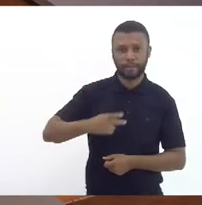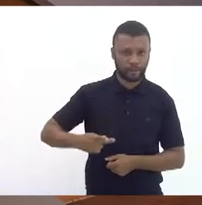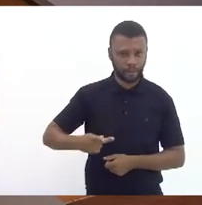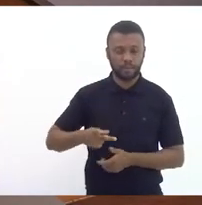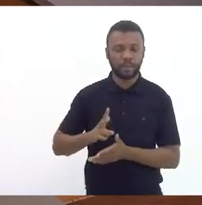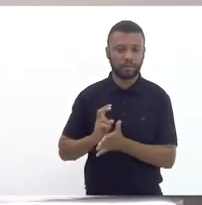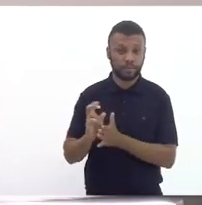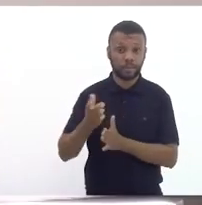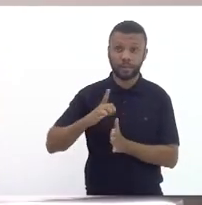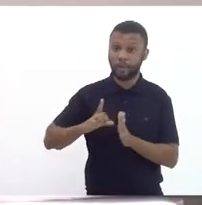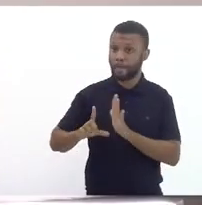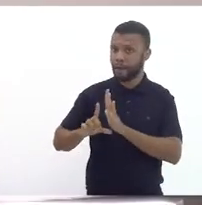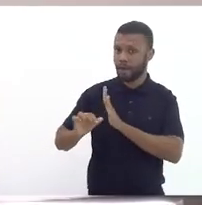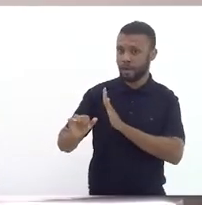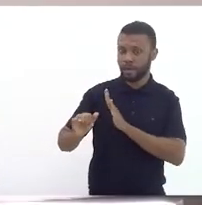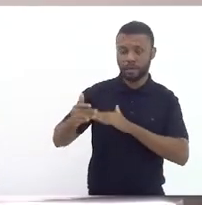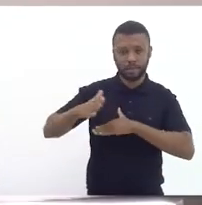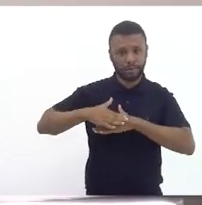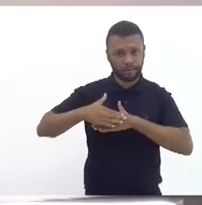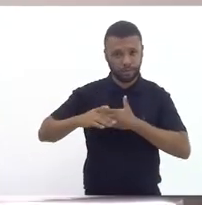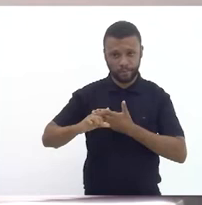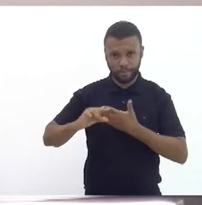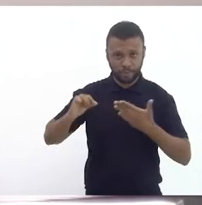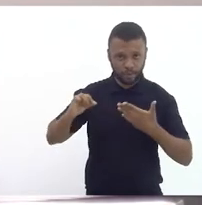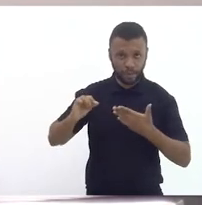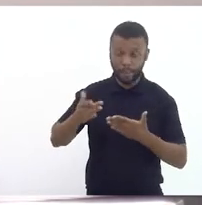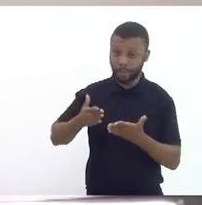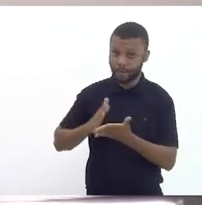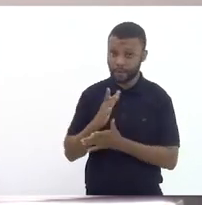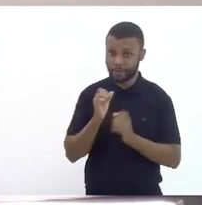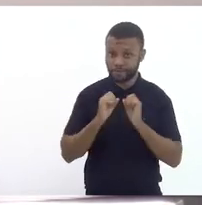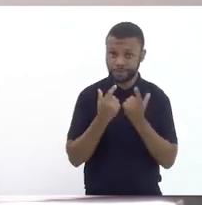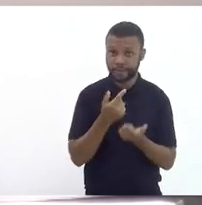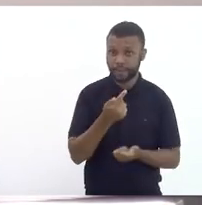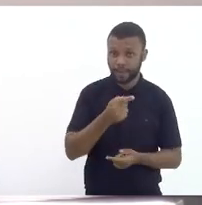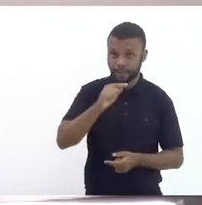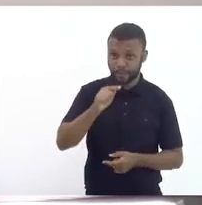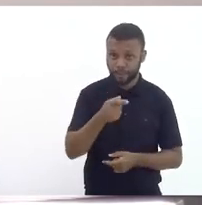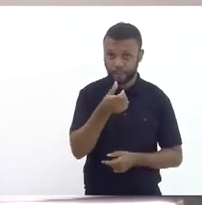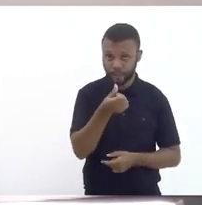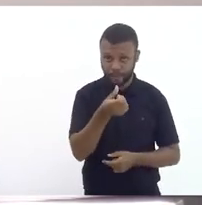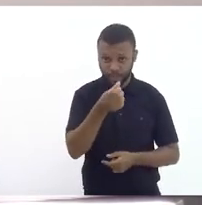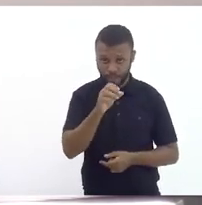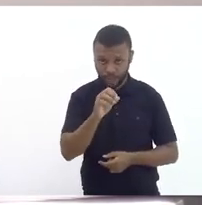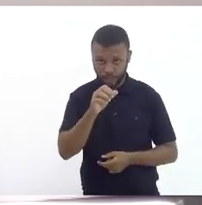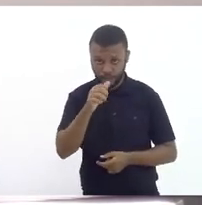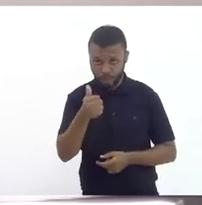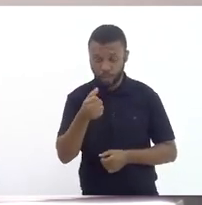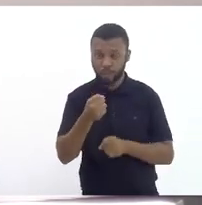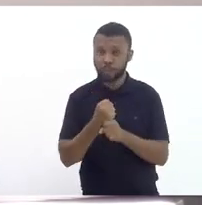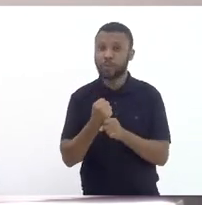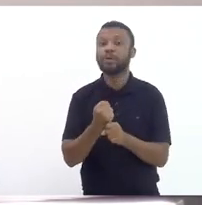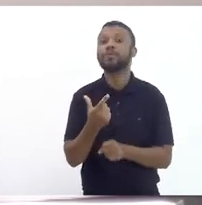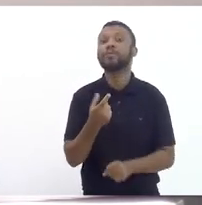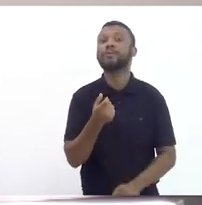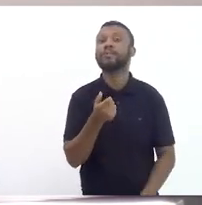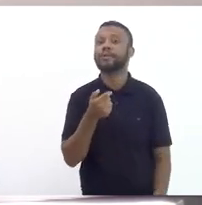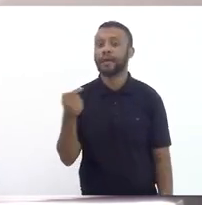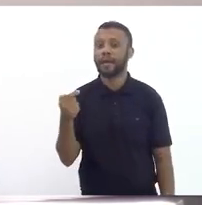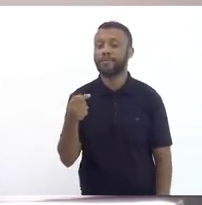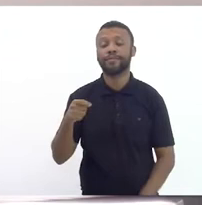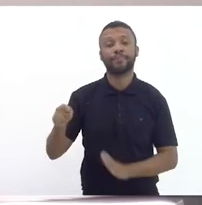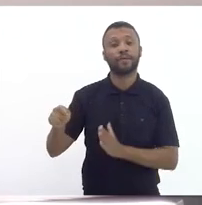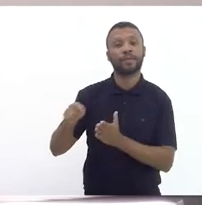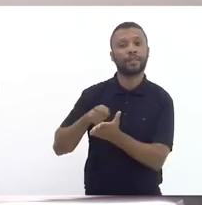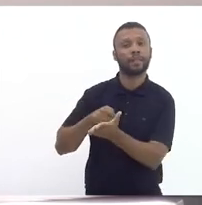autoria, aprovada nessa Casa de Leis, 7.601, de 24 de maio de 2017, lei que foi sancionada